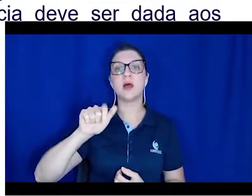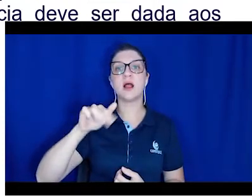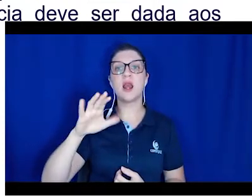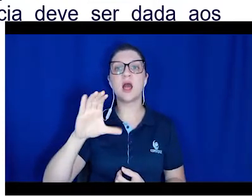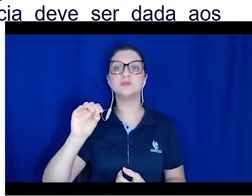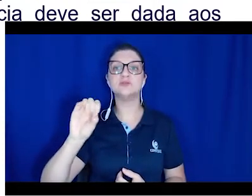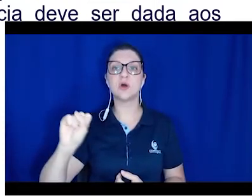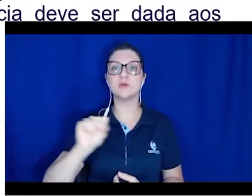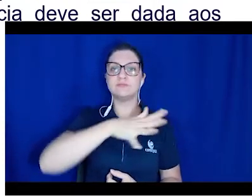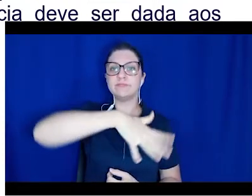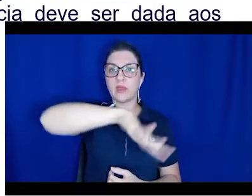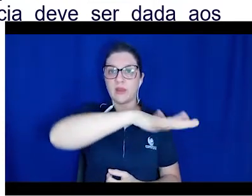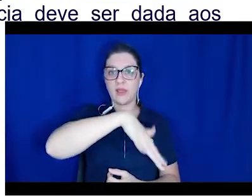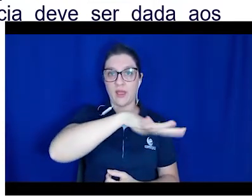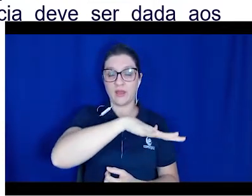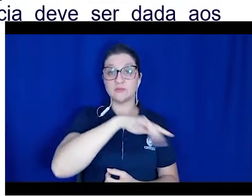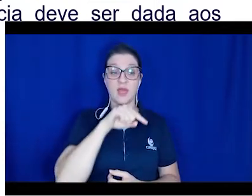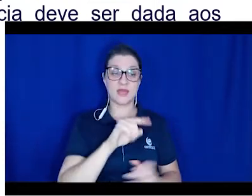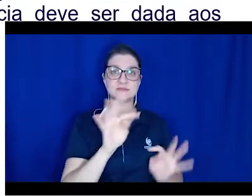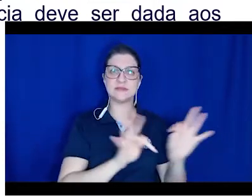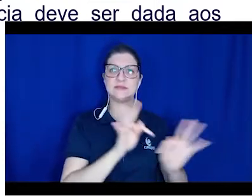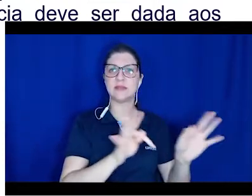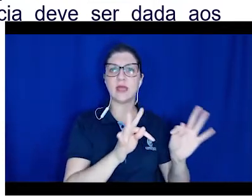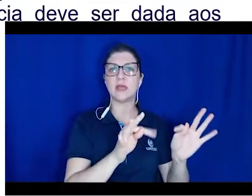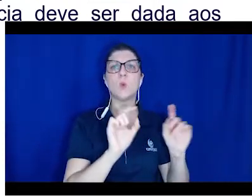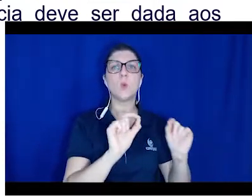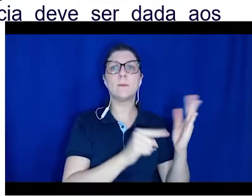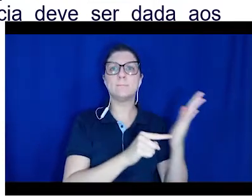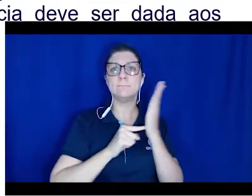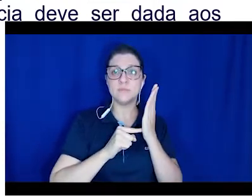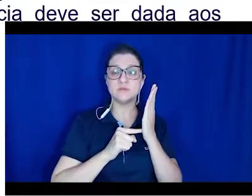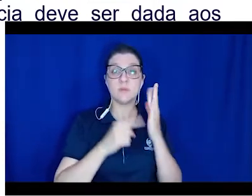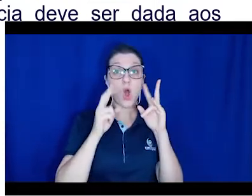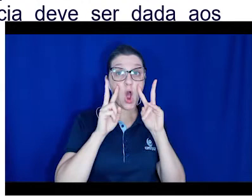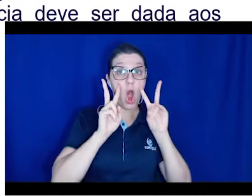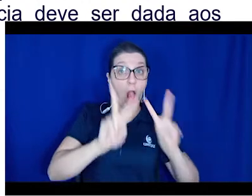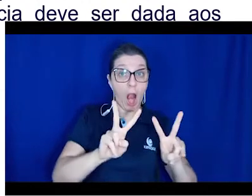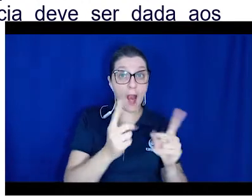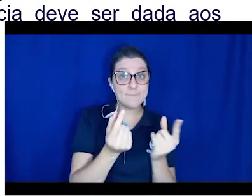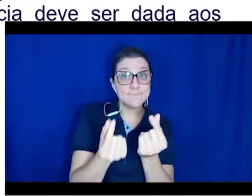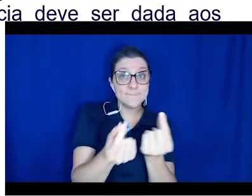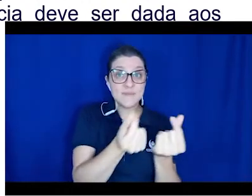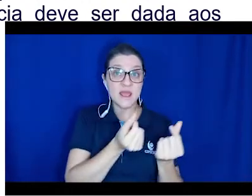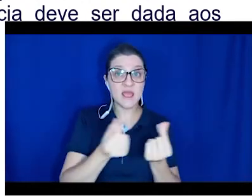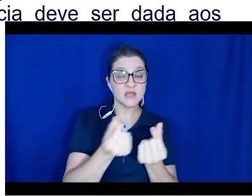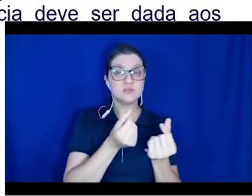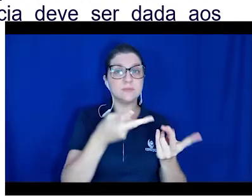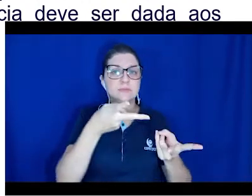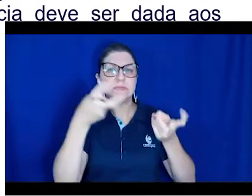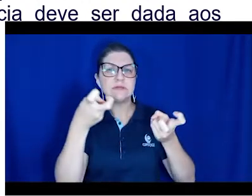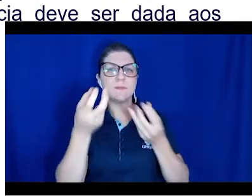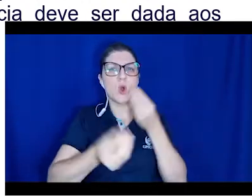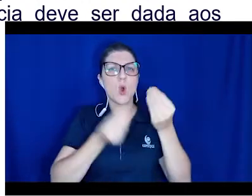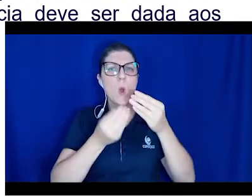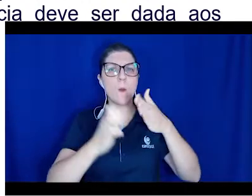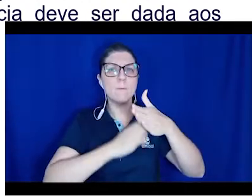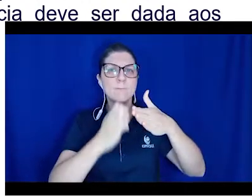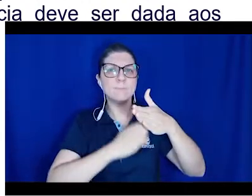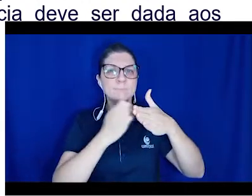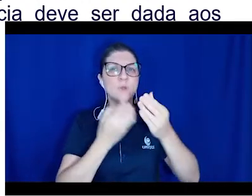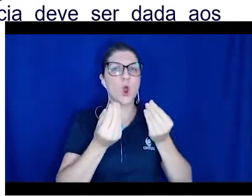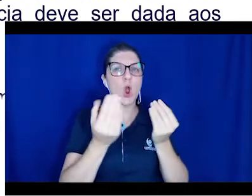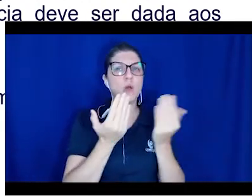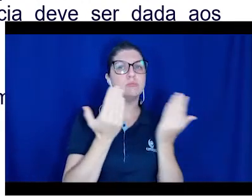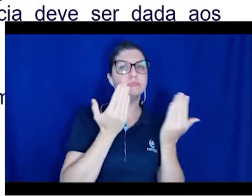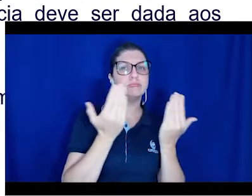informação do mercado. Então, a análise técnica diz, olhe os preços, e você saberá como a empresa está e a perspectiva dos investidores para o longo